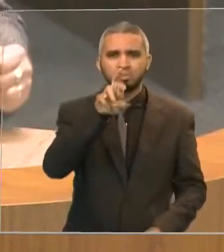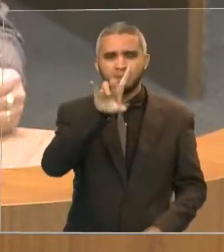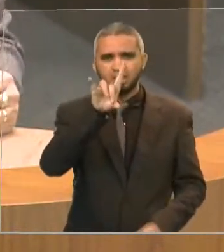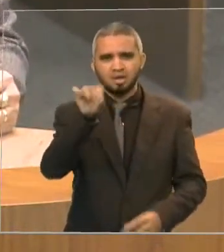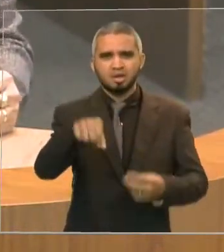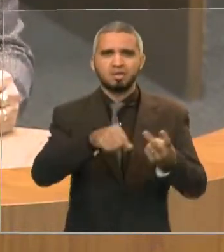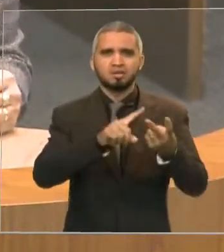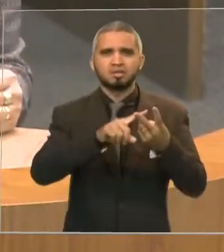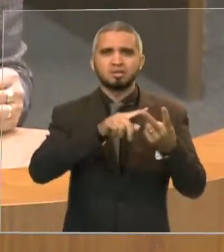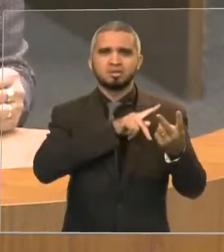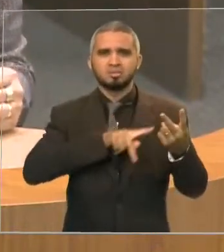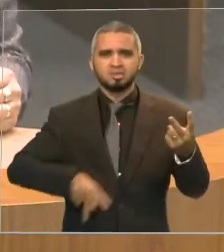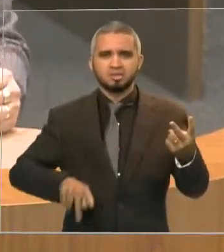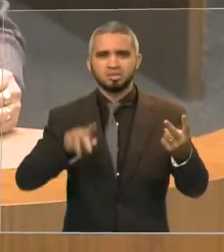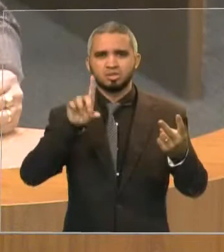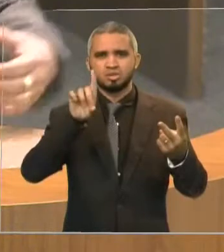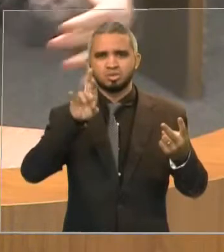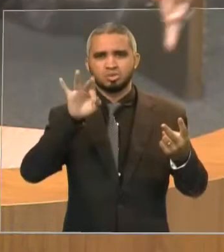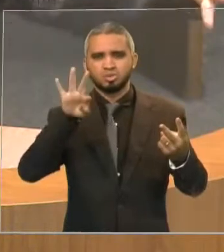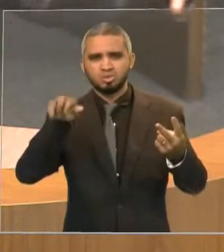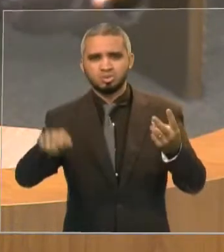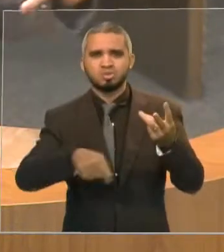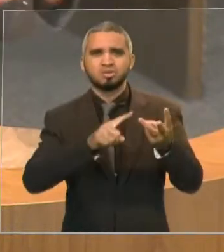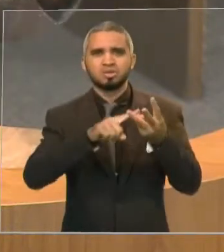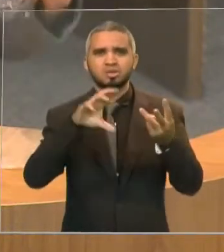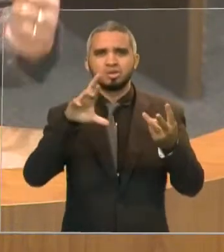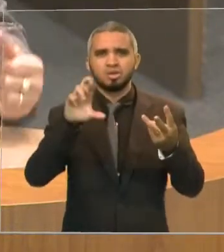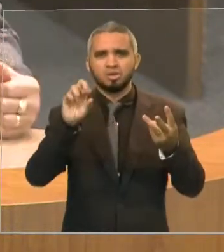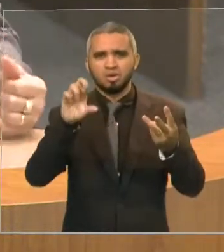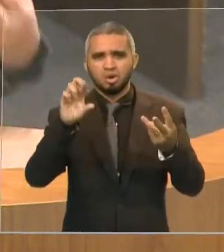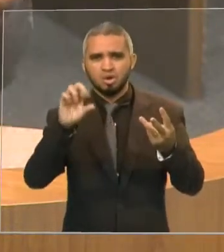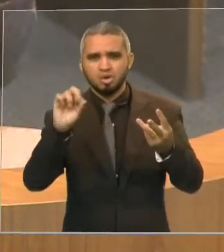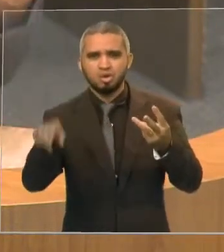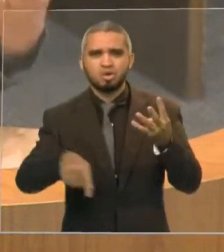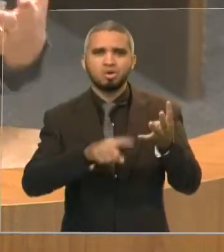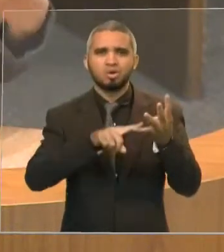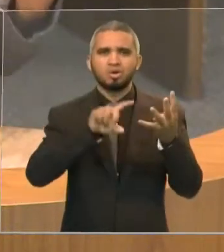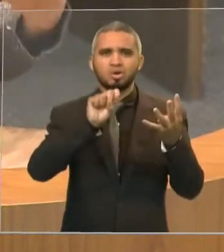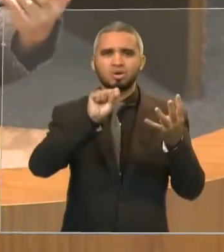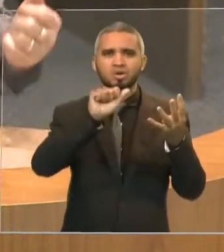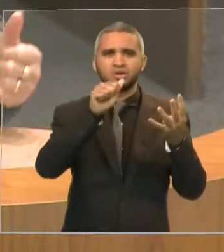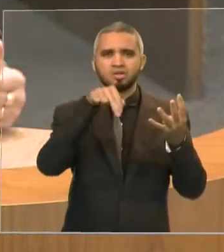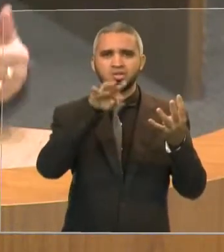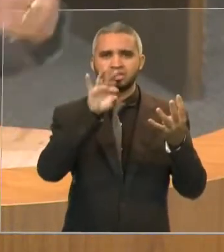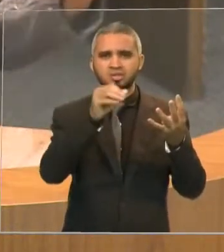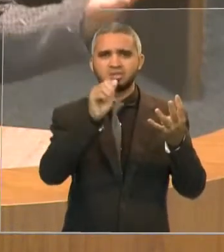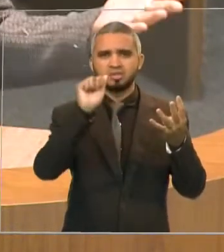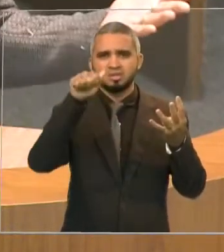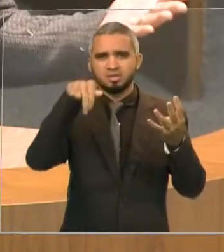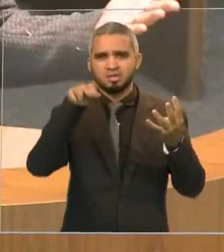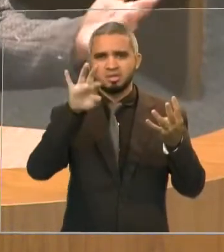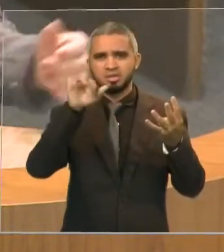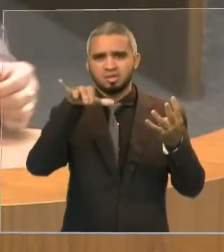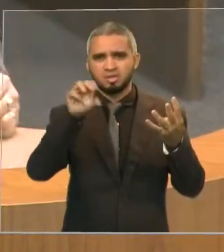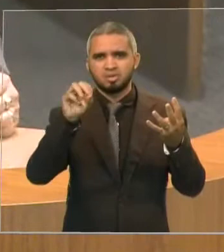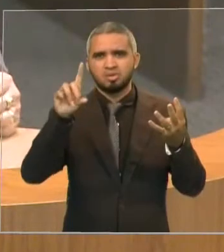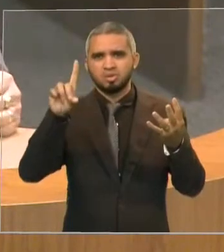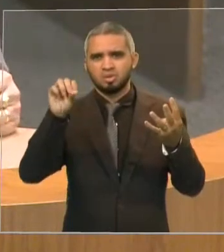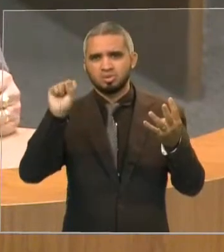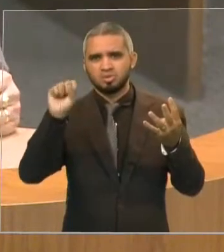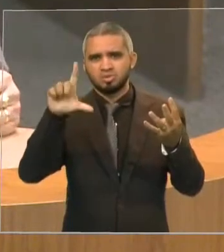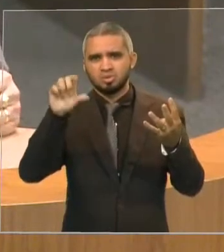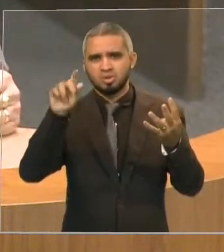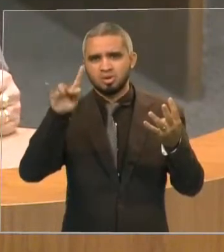Codó, Santo Antônio dos Lopes, que foram para me ouvir, para me acompanhar, e eu não ia falar.